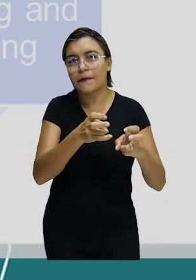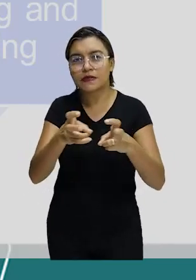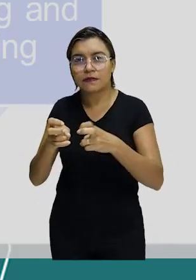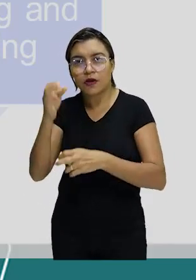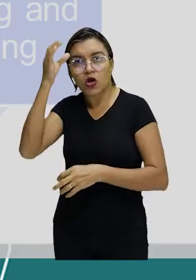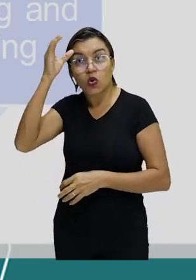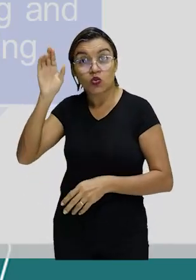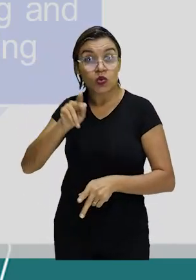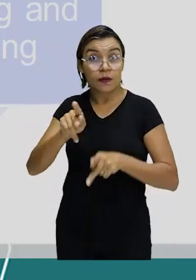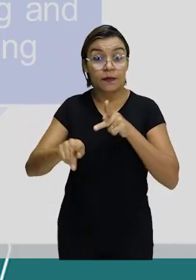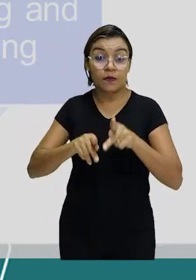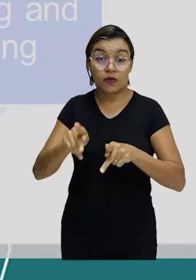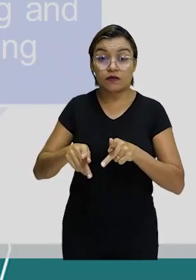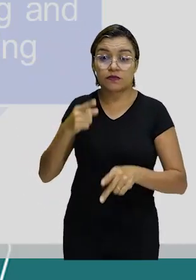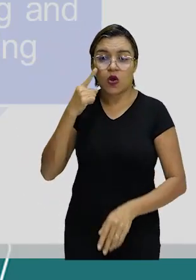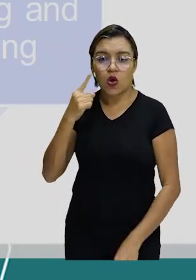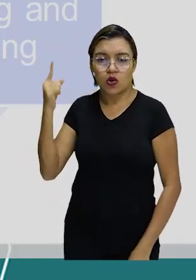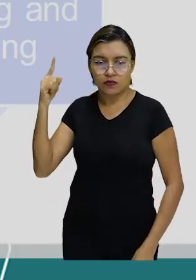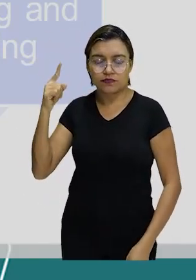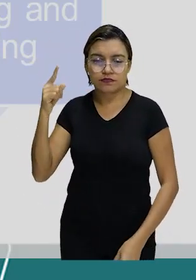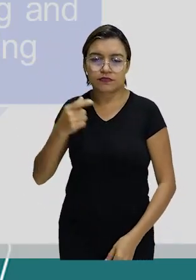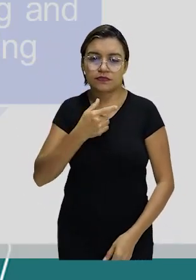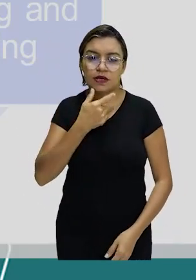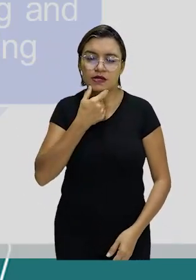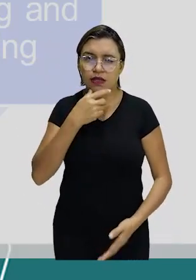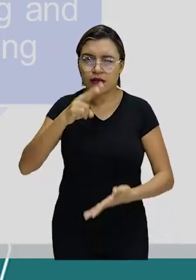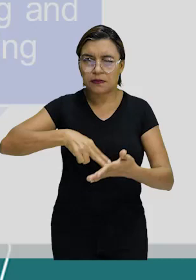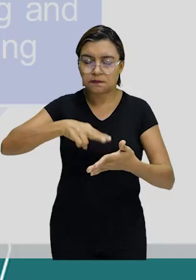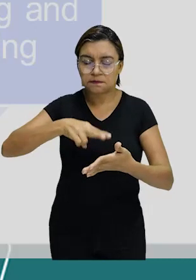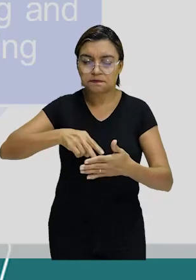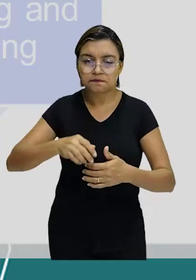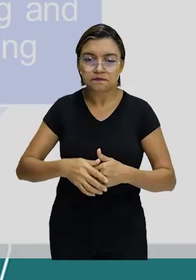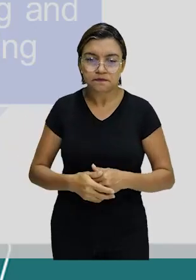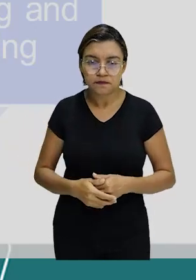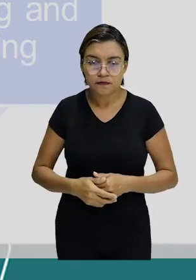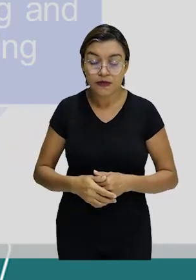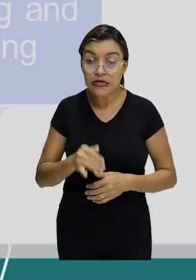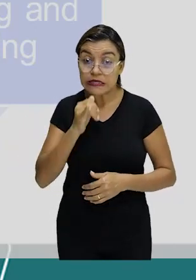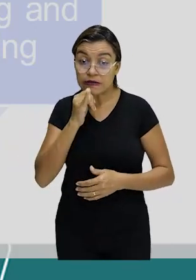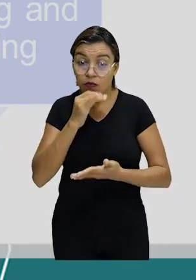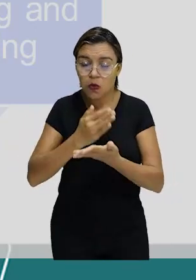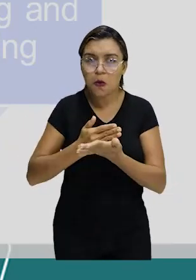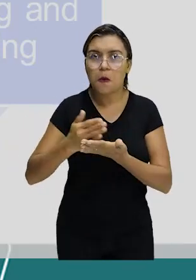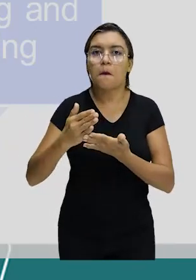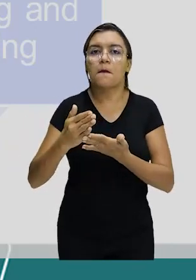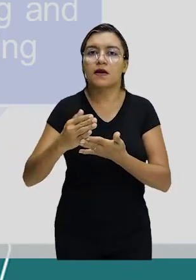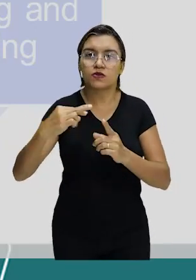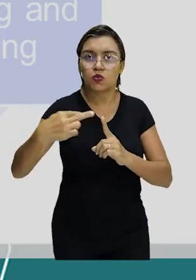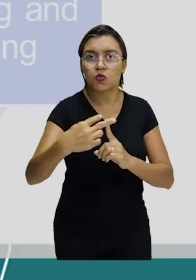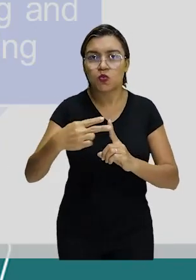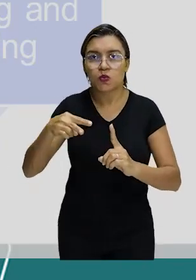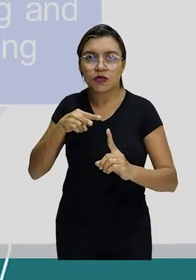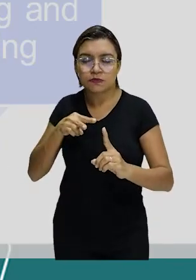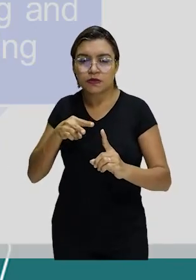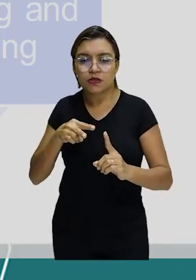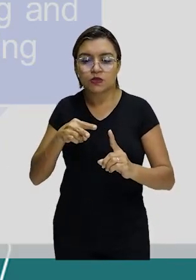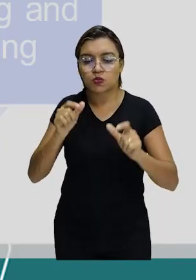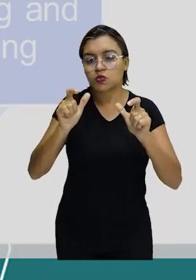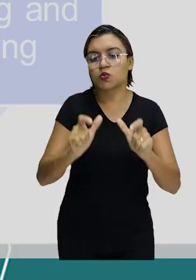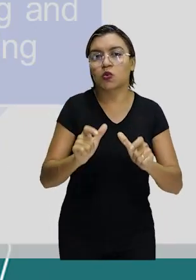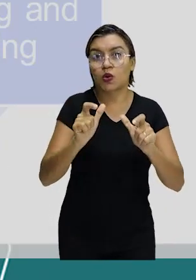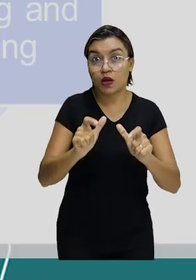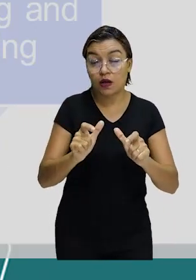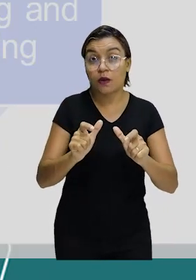popular. Develops from local to global. Ela começa em um aspecto local e pode abranger ou chegar a